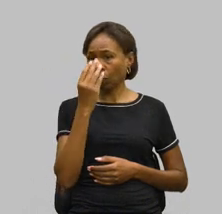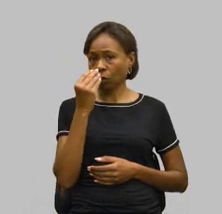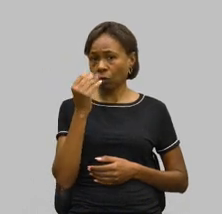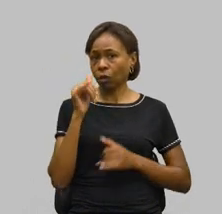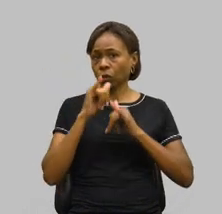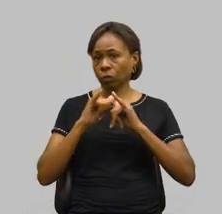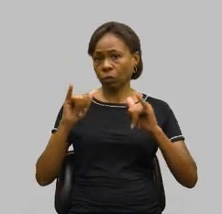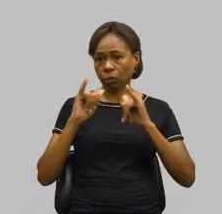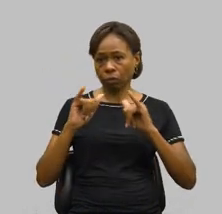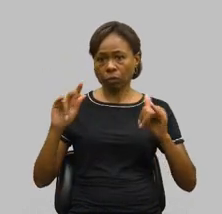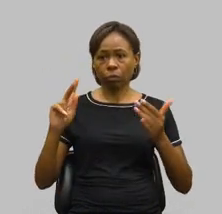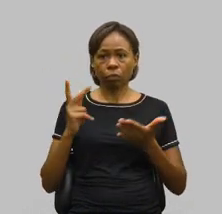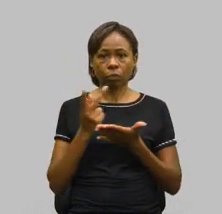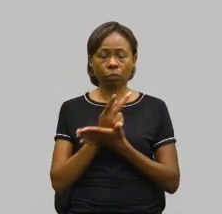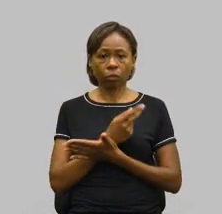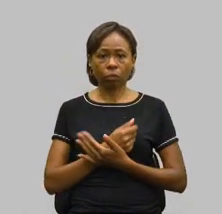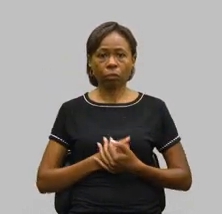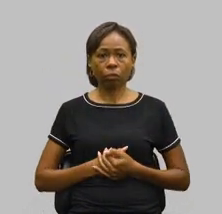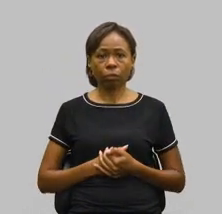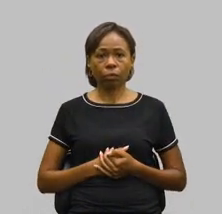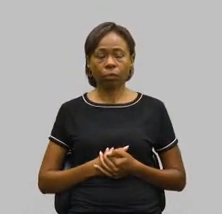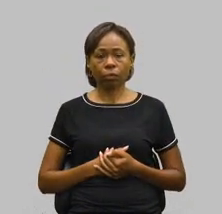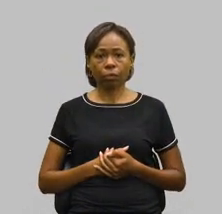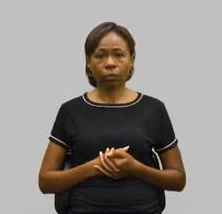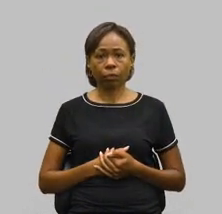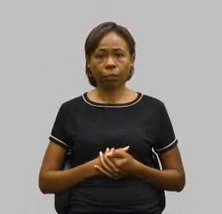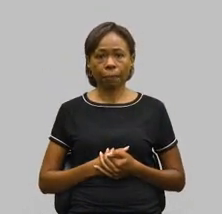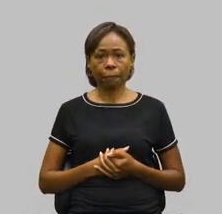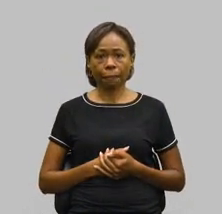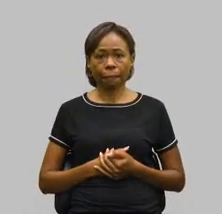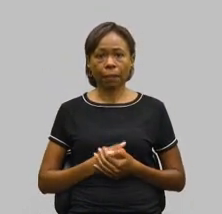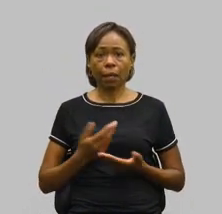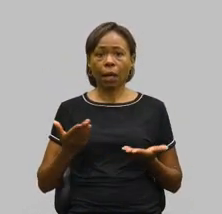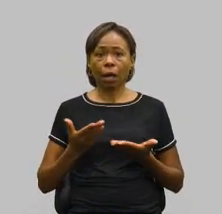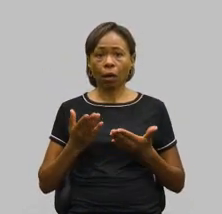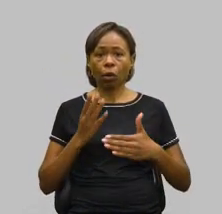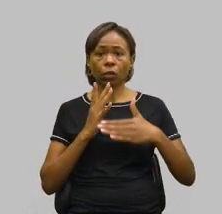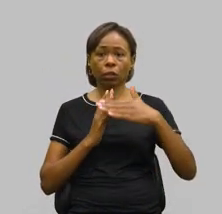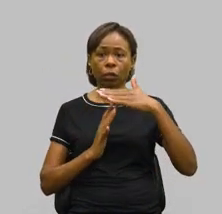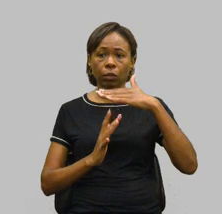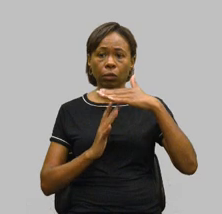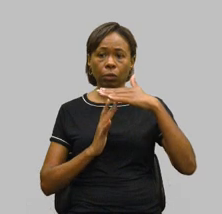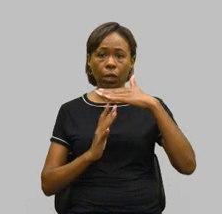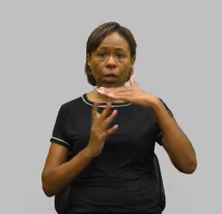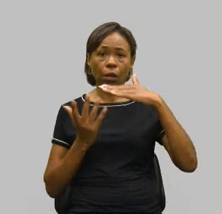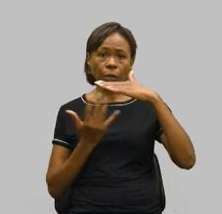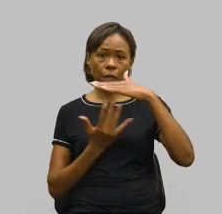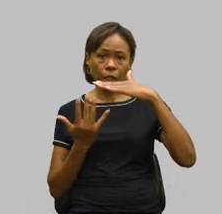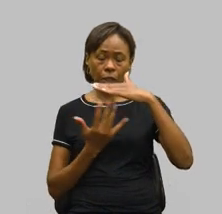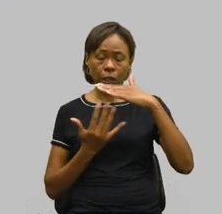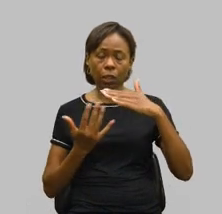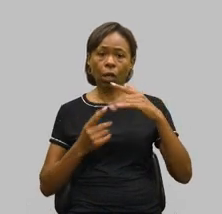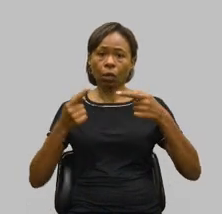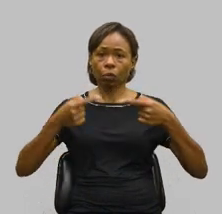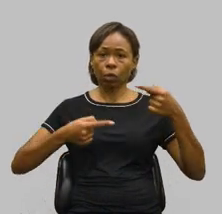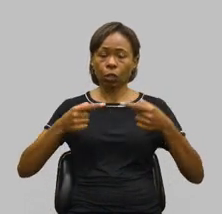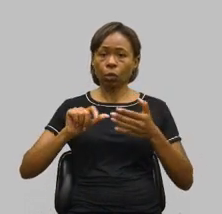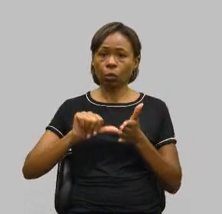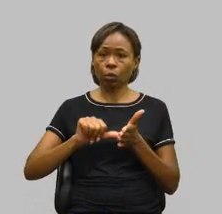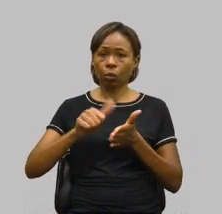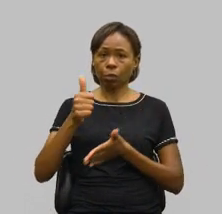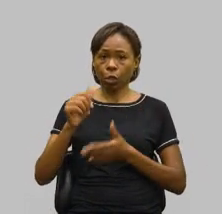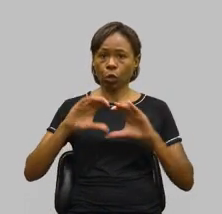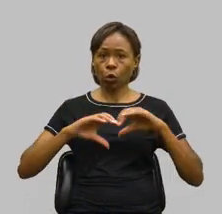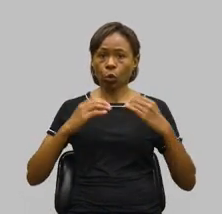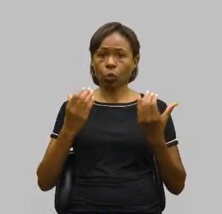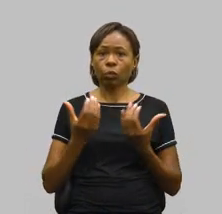pela pela política do Imigrante ups do migrante da imigração realizamos o primeiro comig grar em abril deste ano